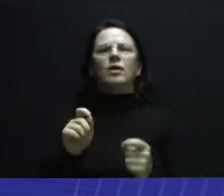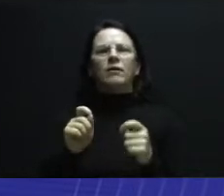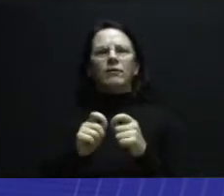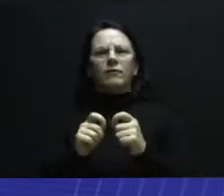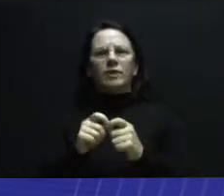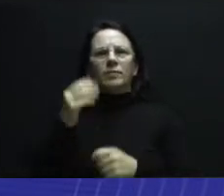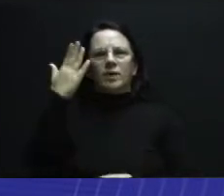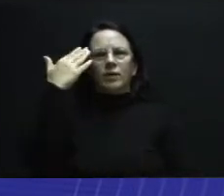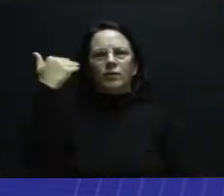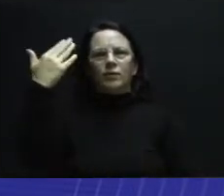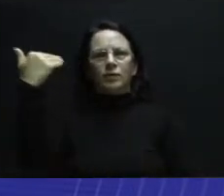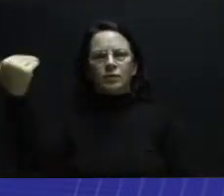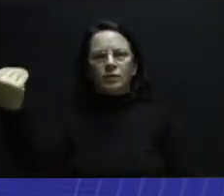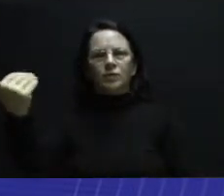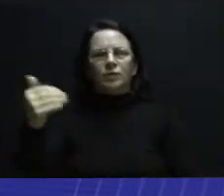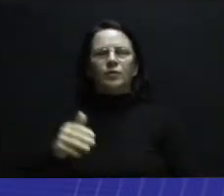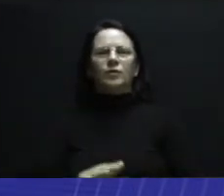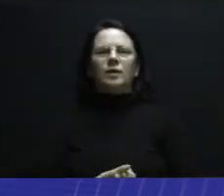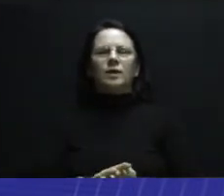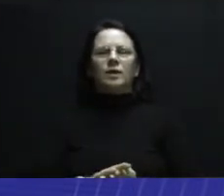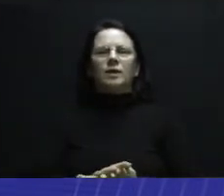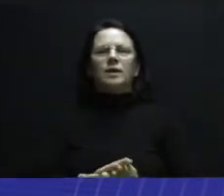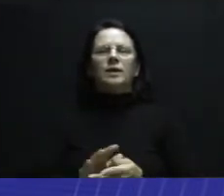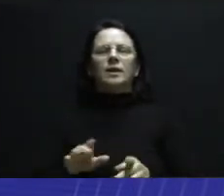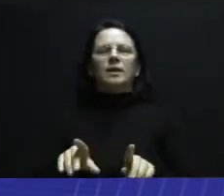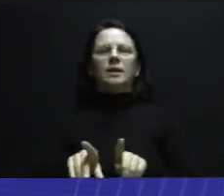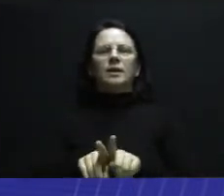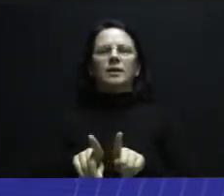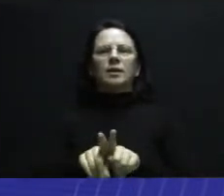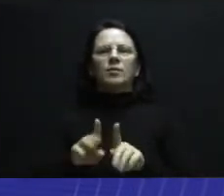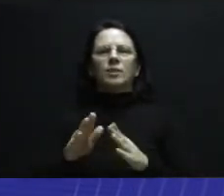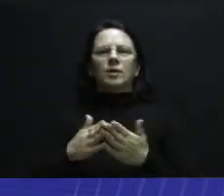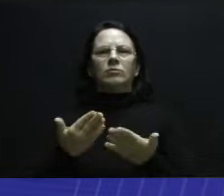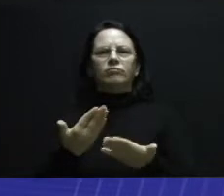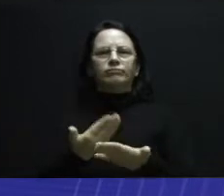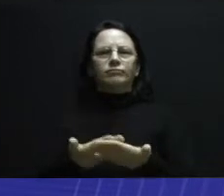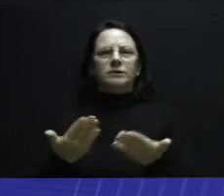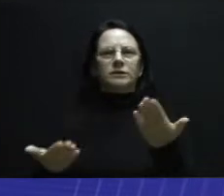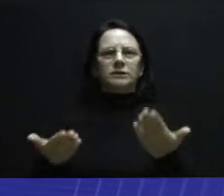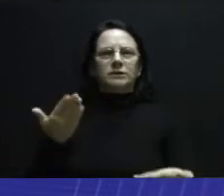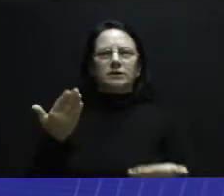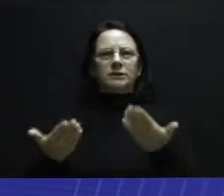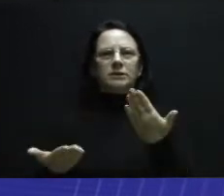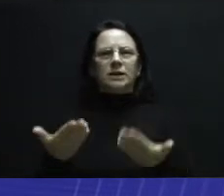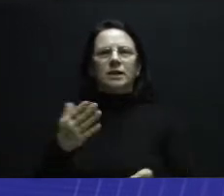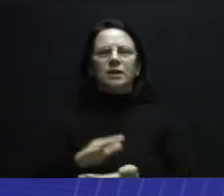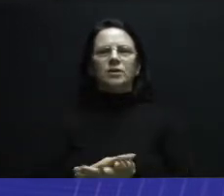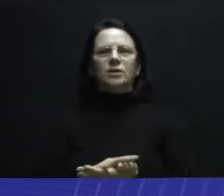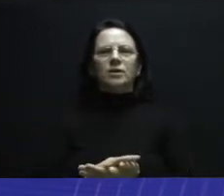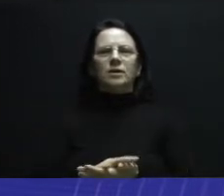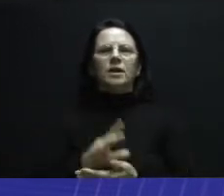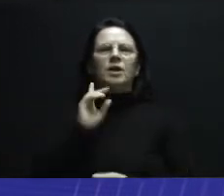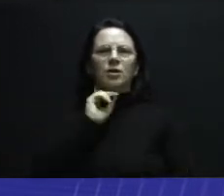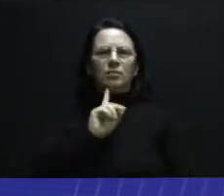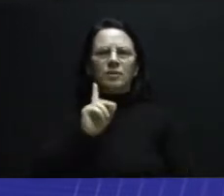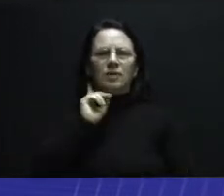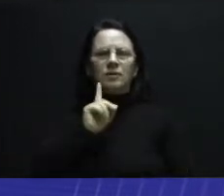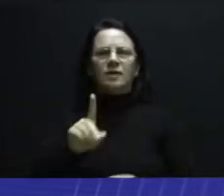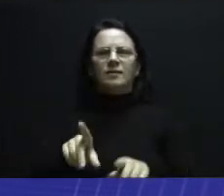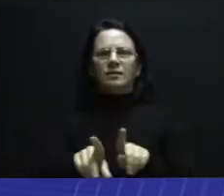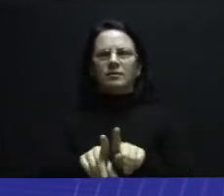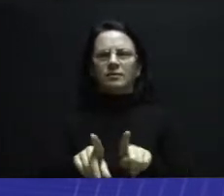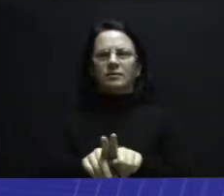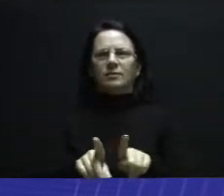na Faculdade Dom Bosco, de Filosofia, Ciências e Letras, de São João del Rei, em Minas Gerais.